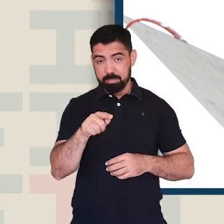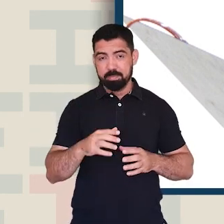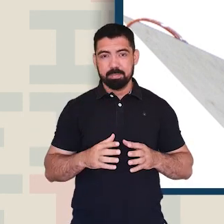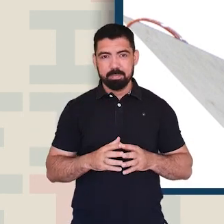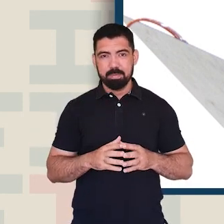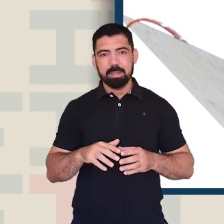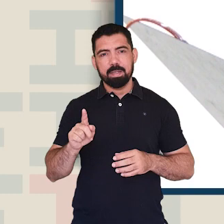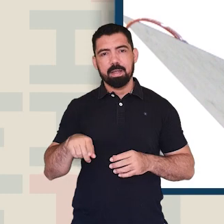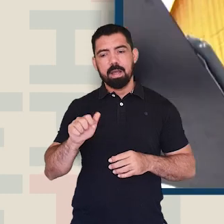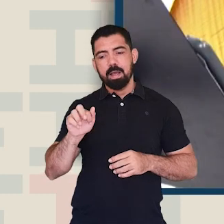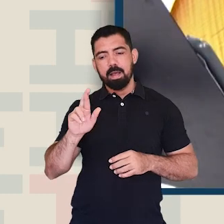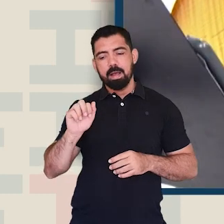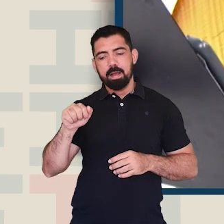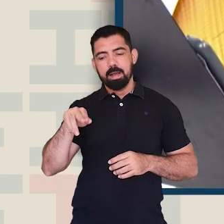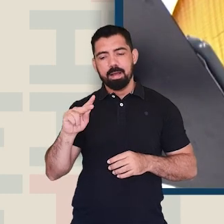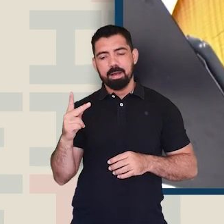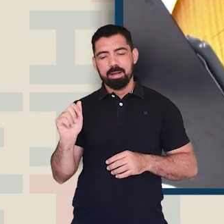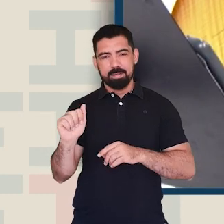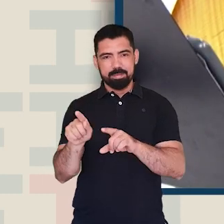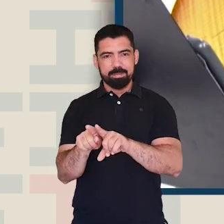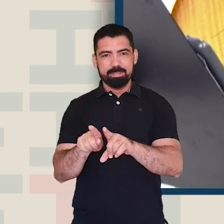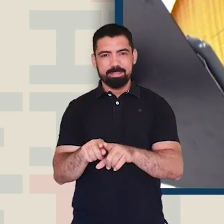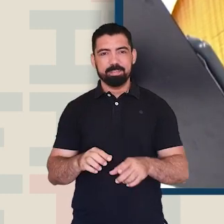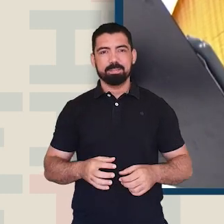Tem as que a gente chama de aranha.